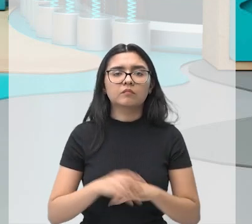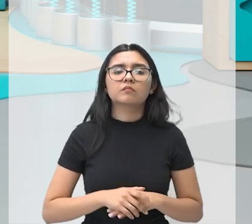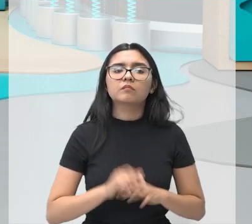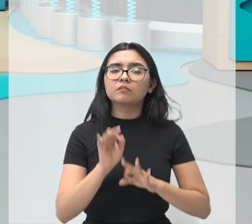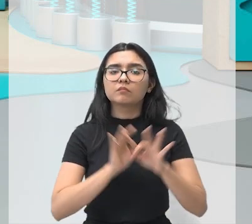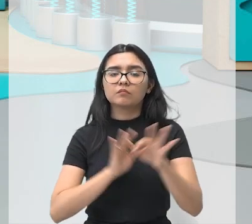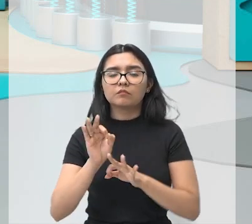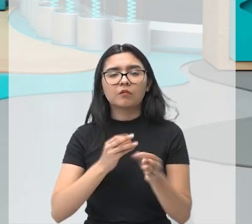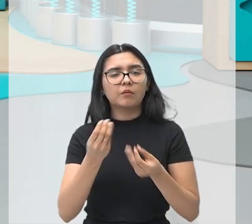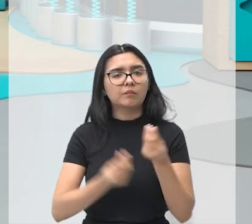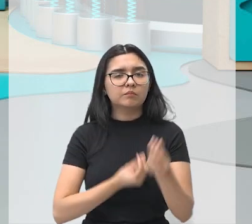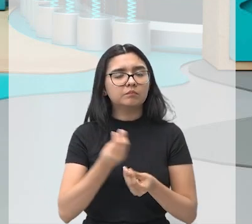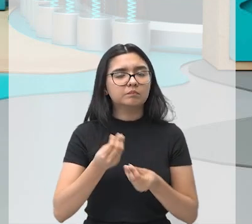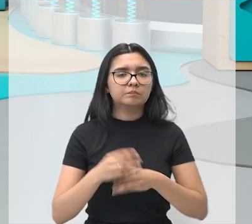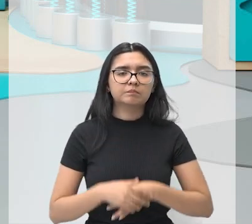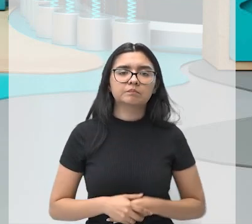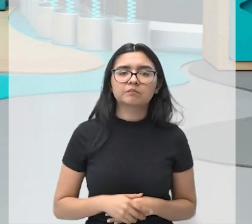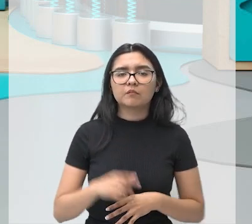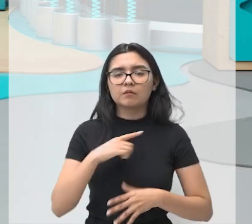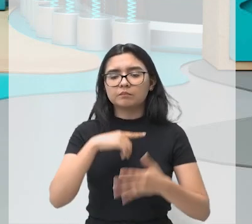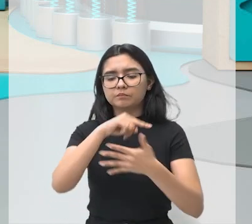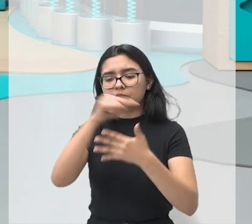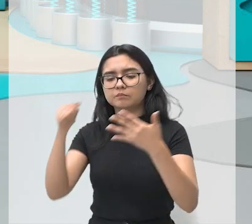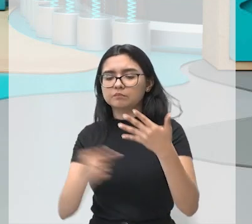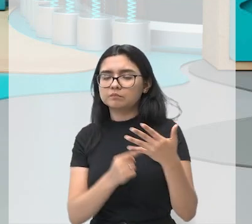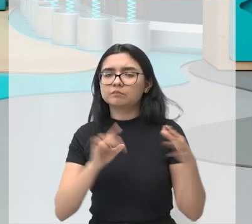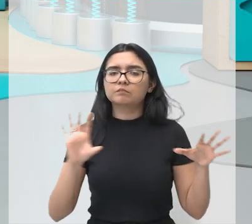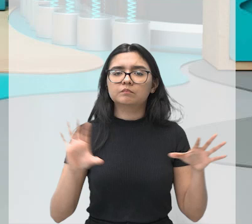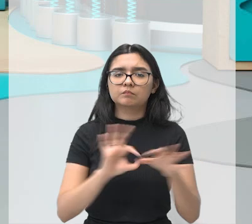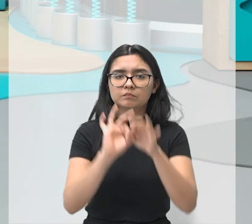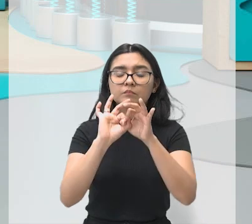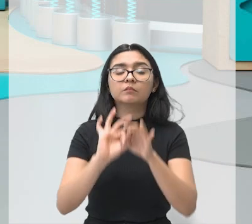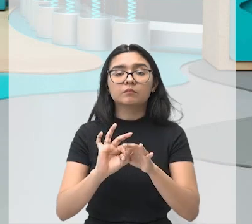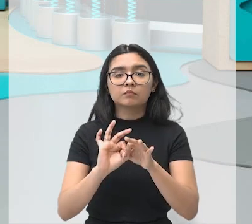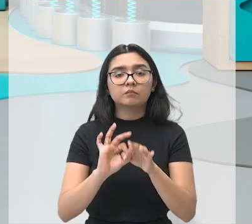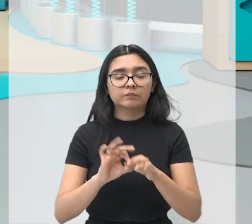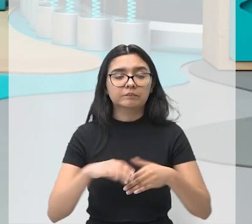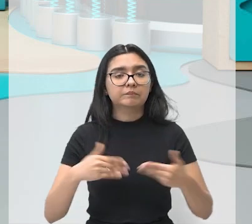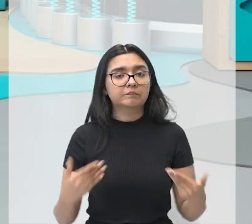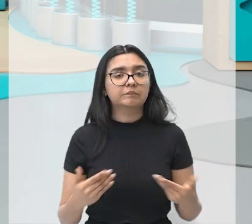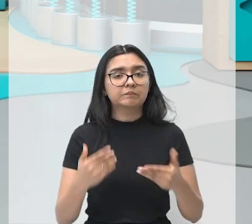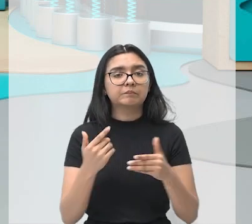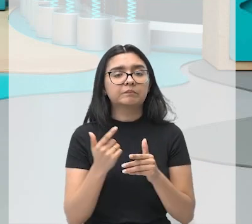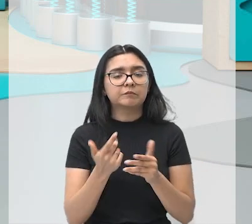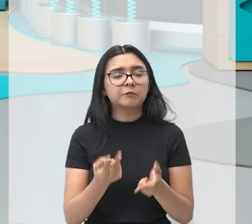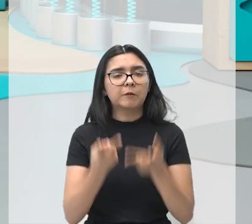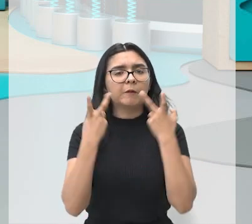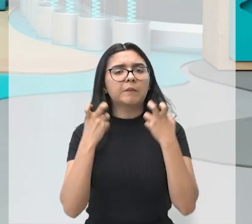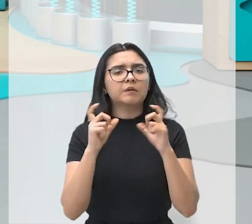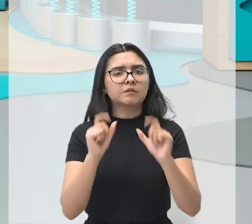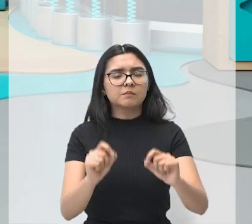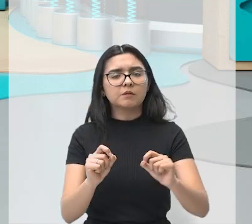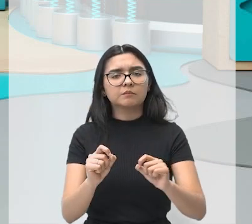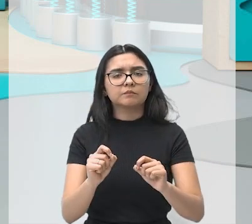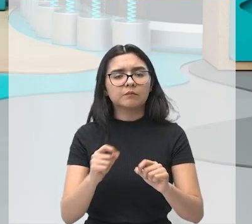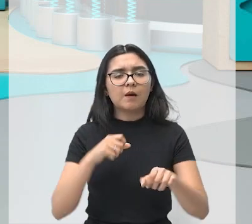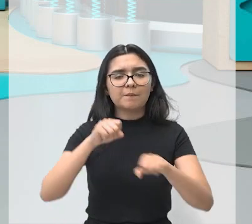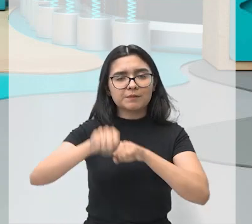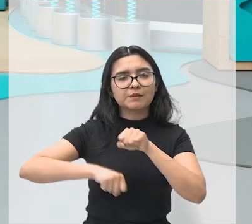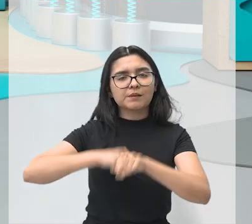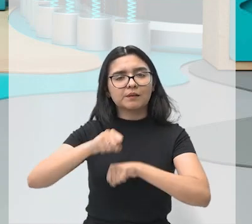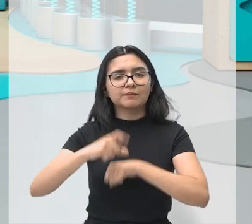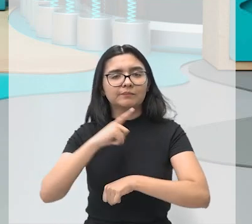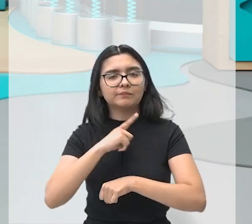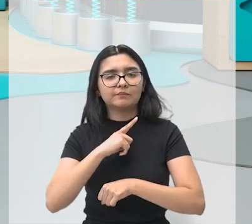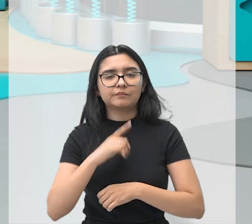se organizar trazendo esses elementos ali agregados, e em muitas delas a gente vai perceber, a gente vai ver aí a bicicleta, a gente vai